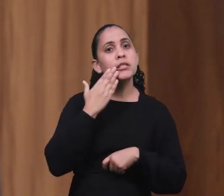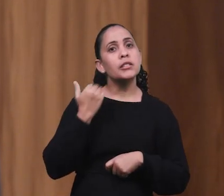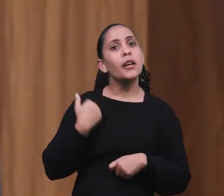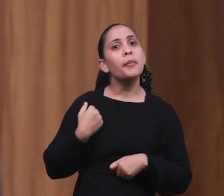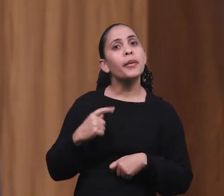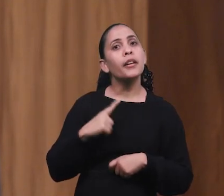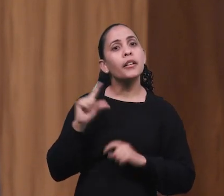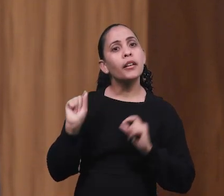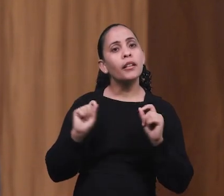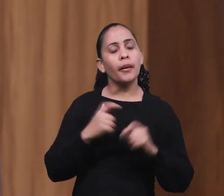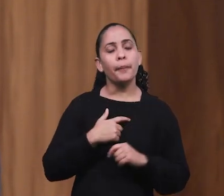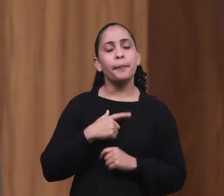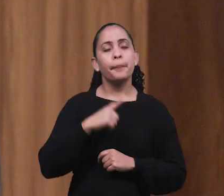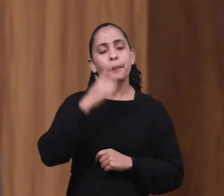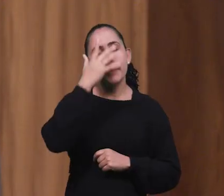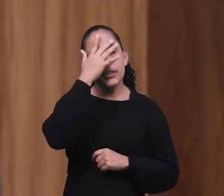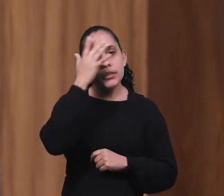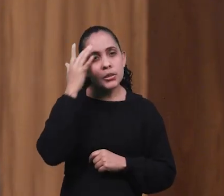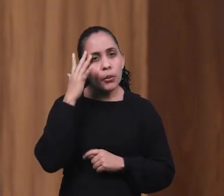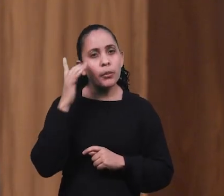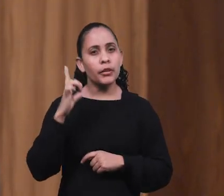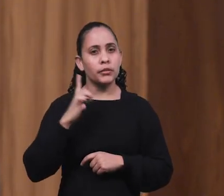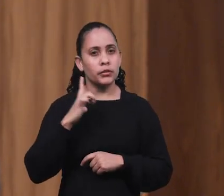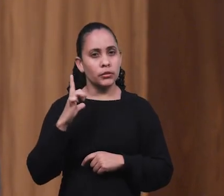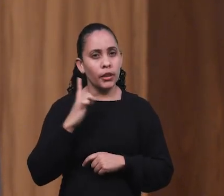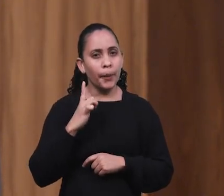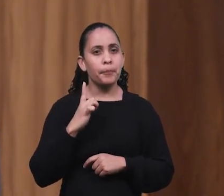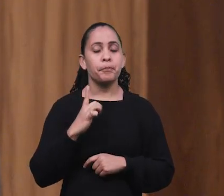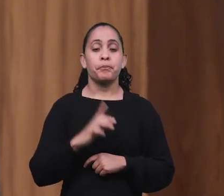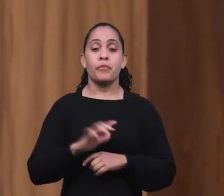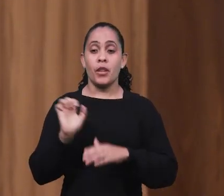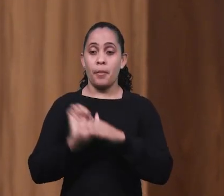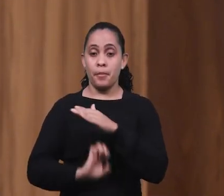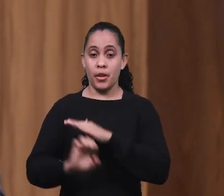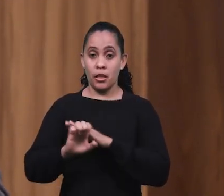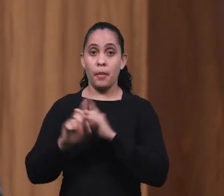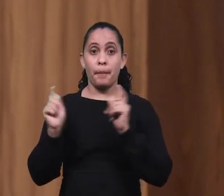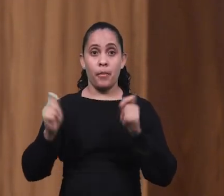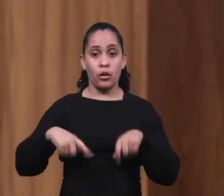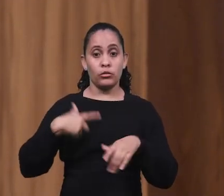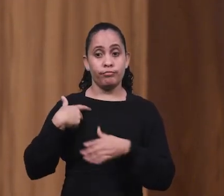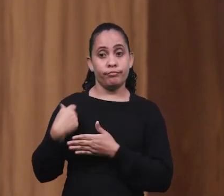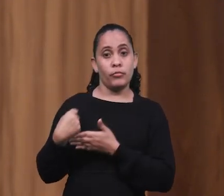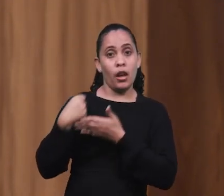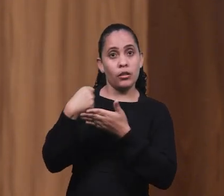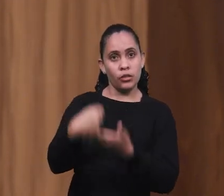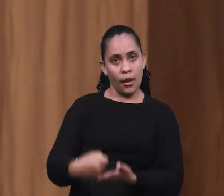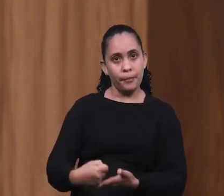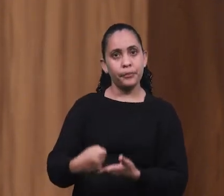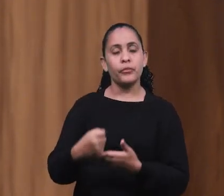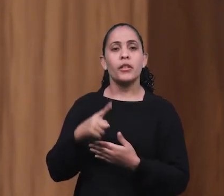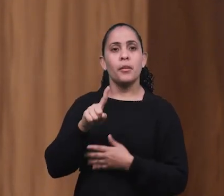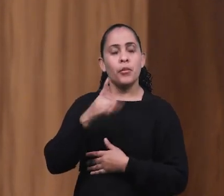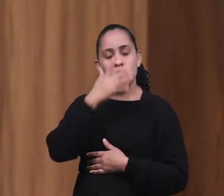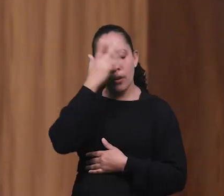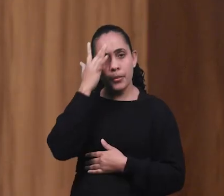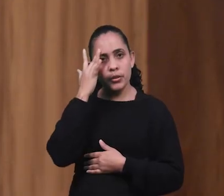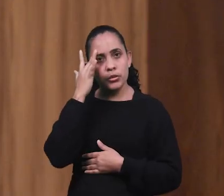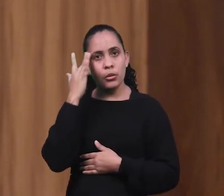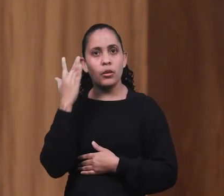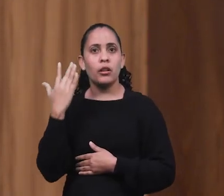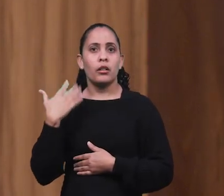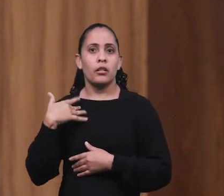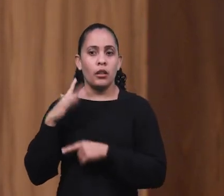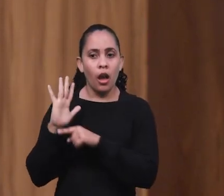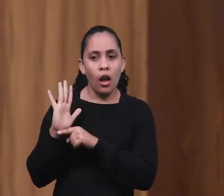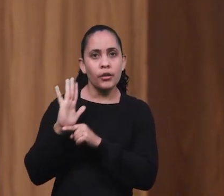existem pessoas e existem órgãos que podem auxiliá-lo. Então você pode ter um consultor, como é o meu